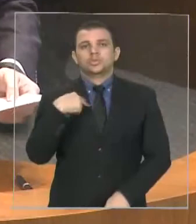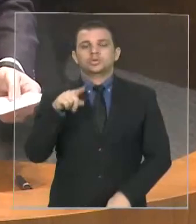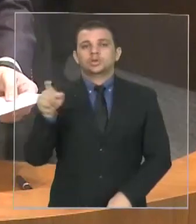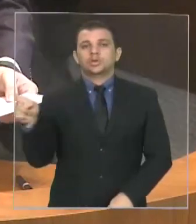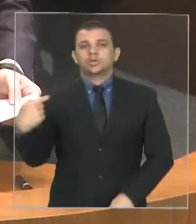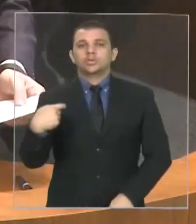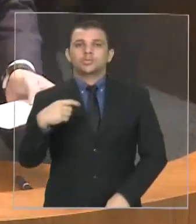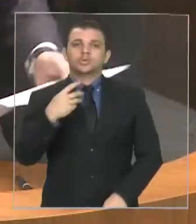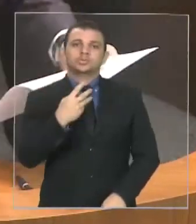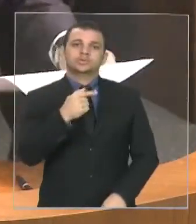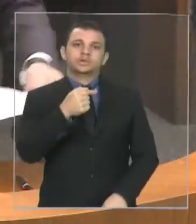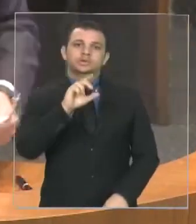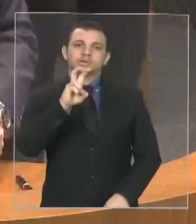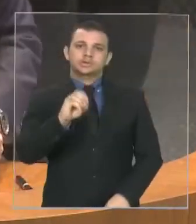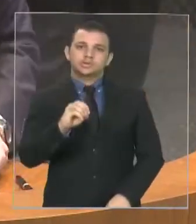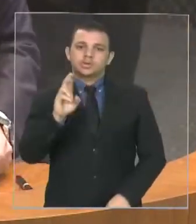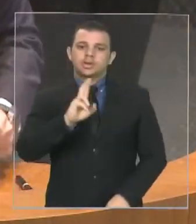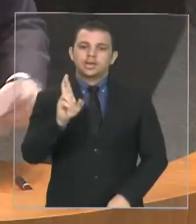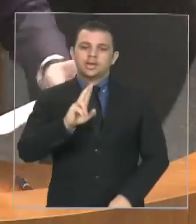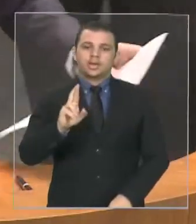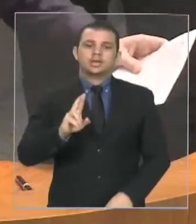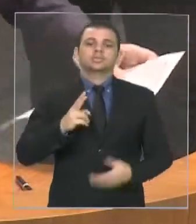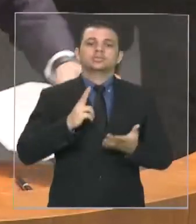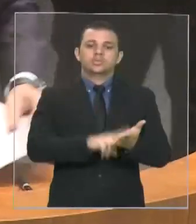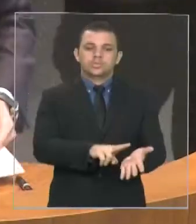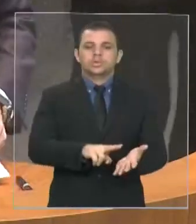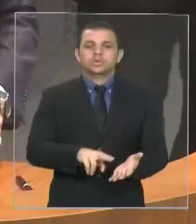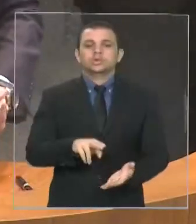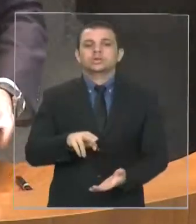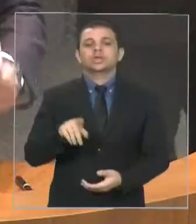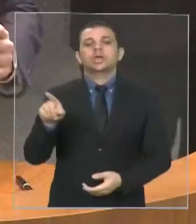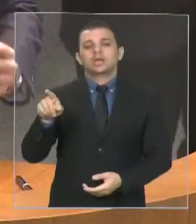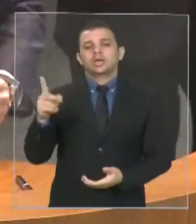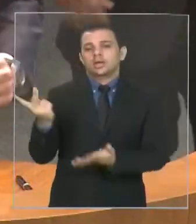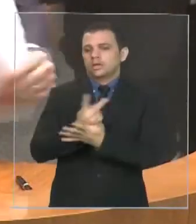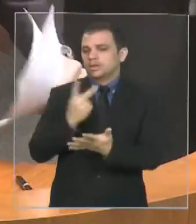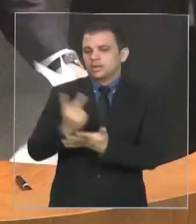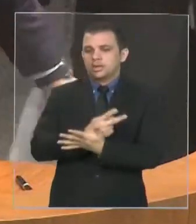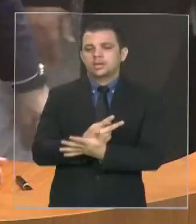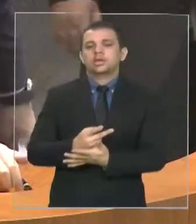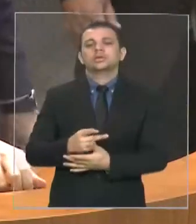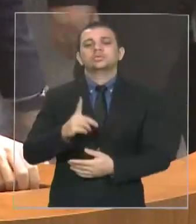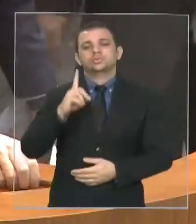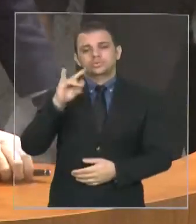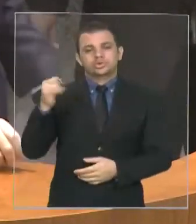O governo está perdido. E é por isso que ele tem dias contados. Ano que vem, veremos a resposta do povo. Muito obrigado, senhor presidente.